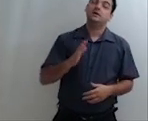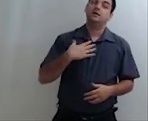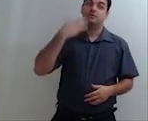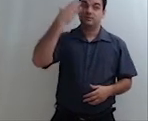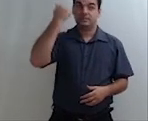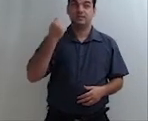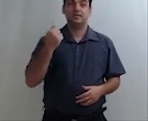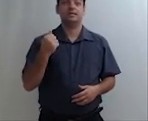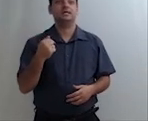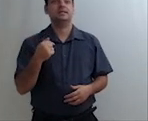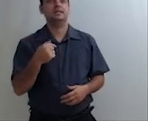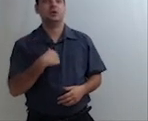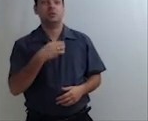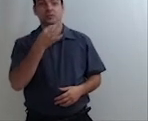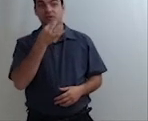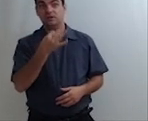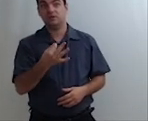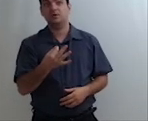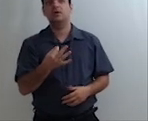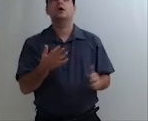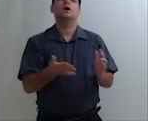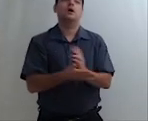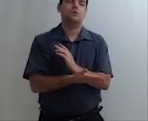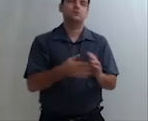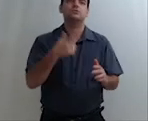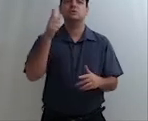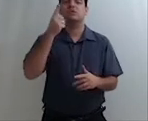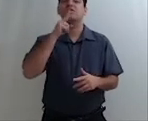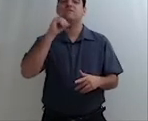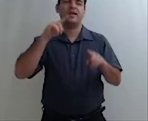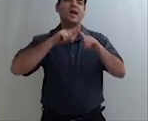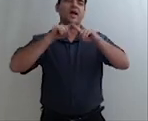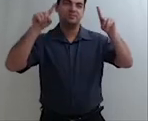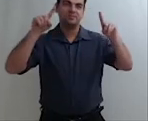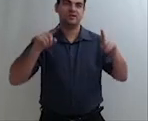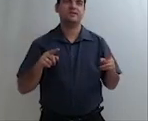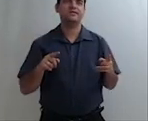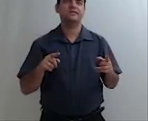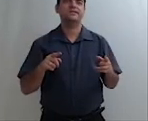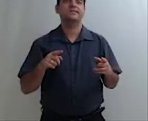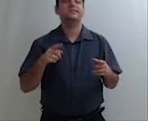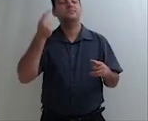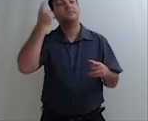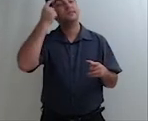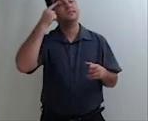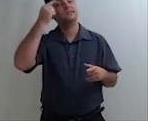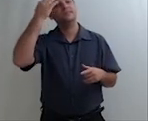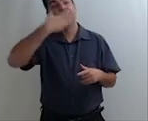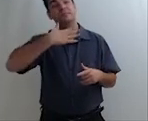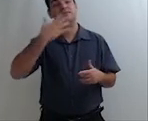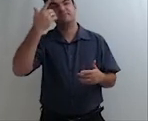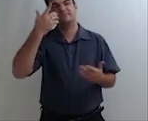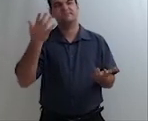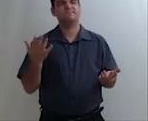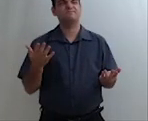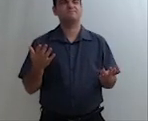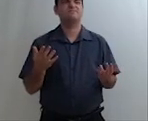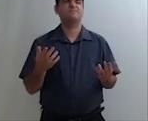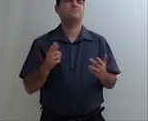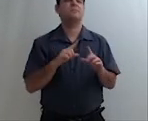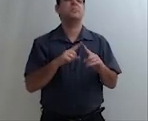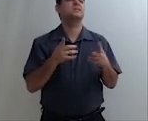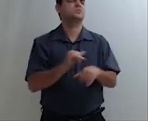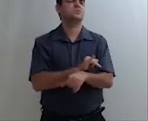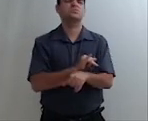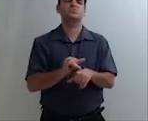subjetiva a apreciação de validade da prova mas isso não foge ao padrão